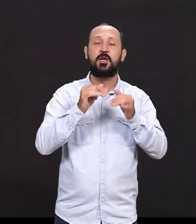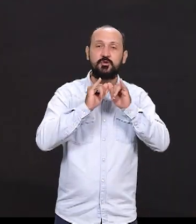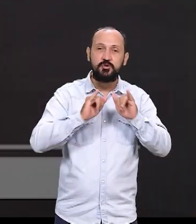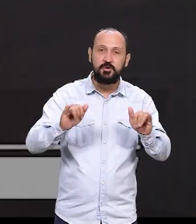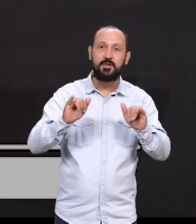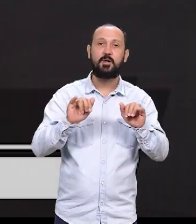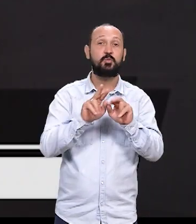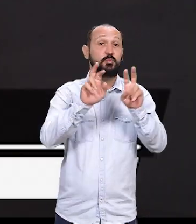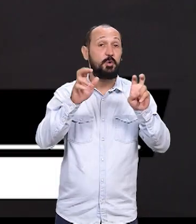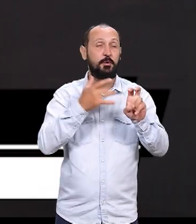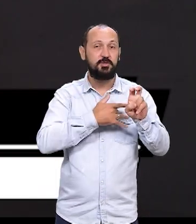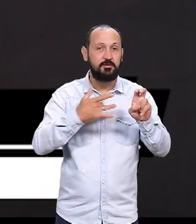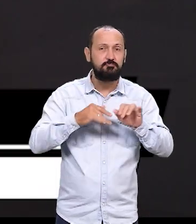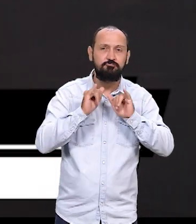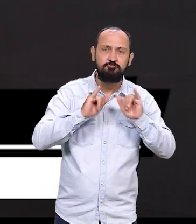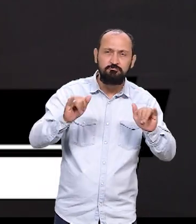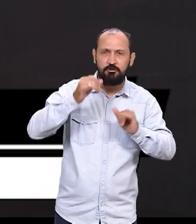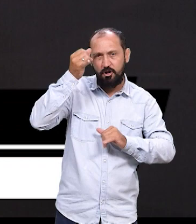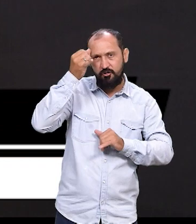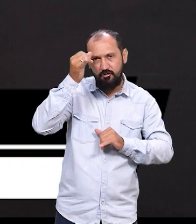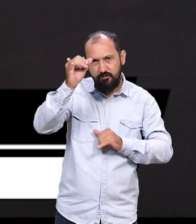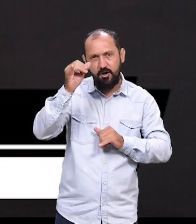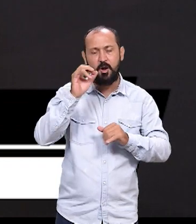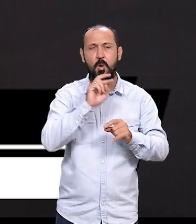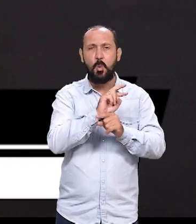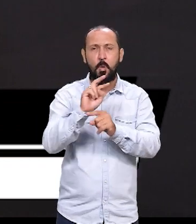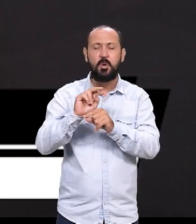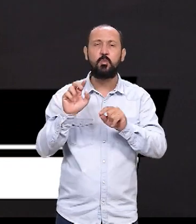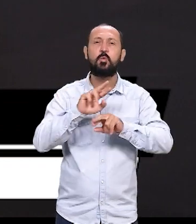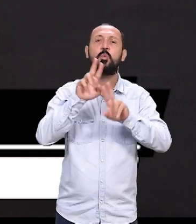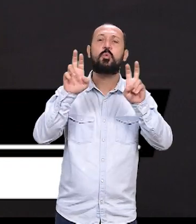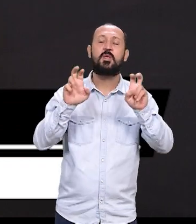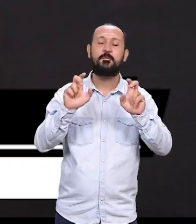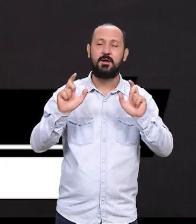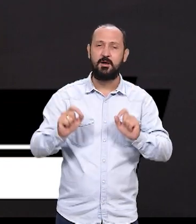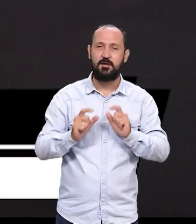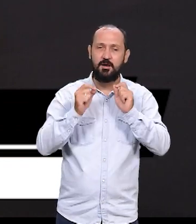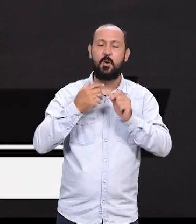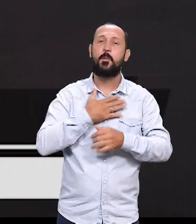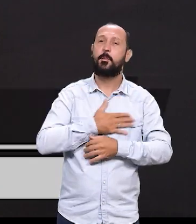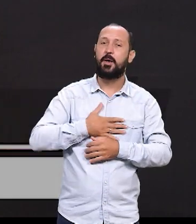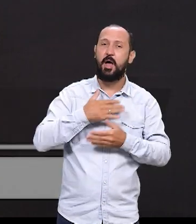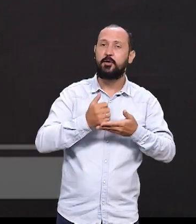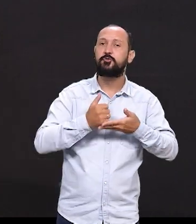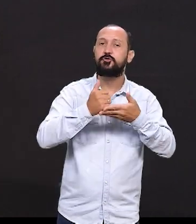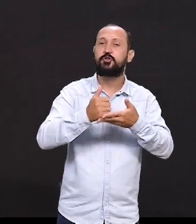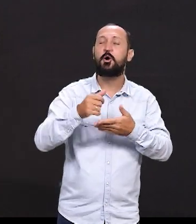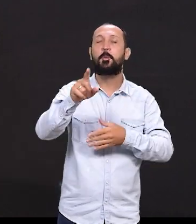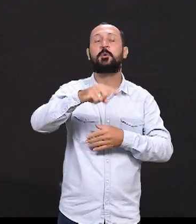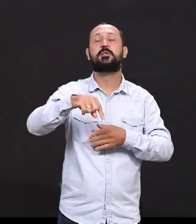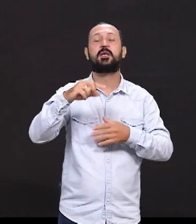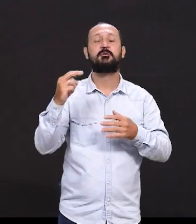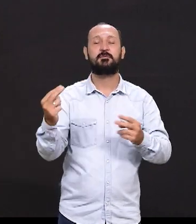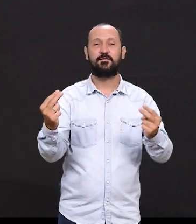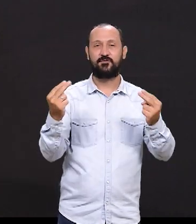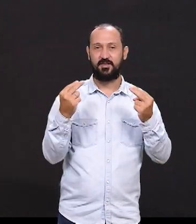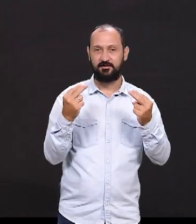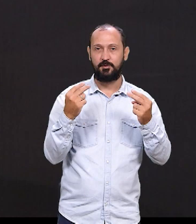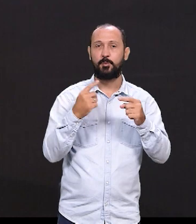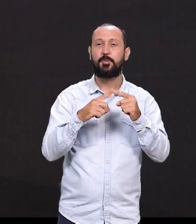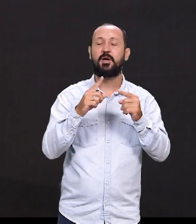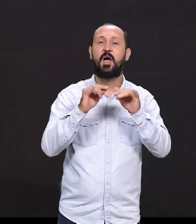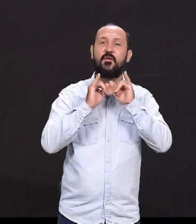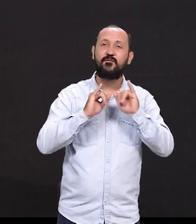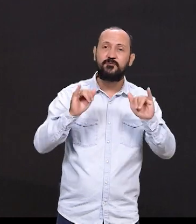tudo meu Lu a gente vem aqui com maior prazer porque divulgar ações sobre saúde sobre prevenção sobretudo em Oncologia é um prazer enorme